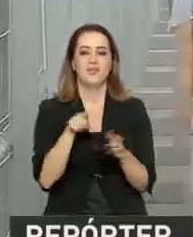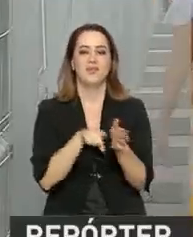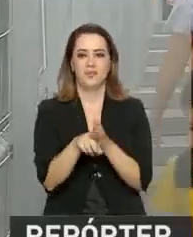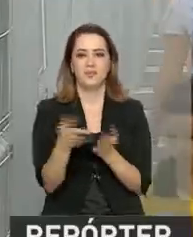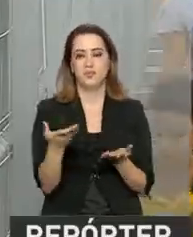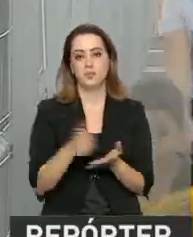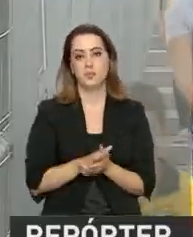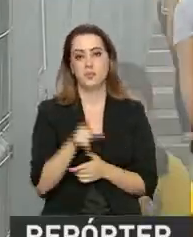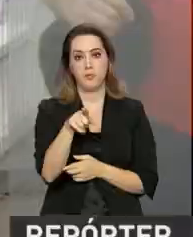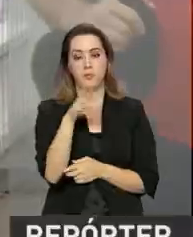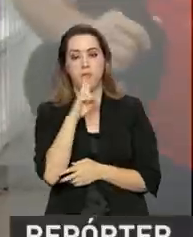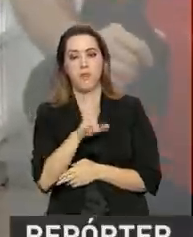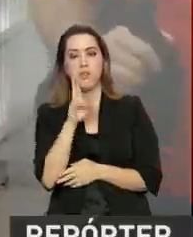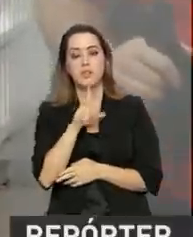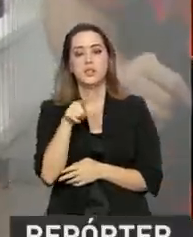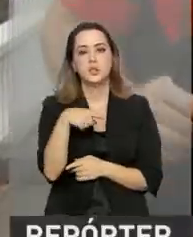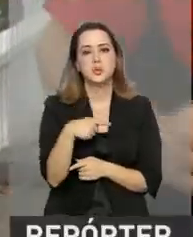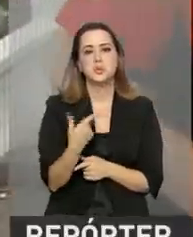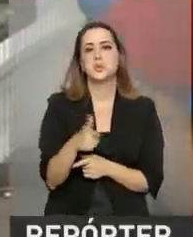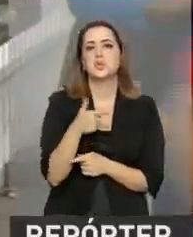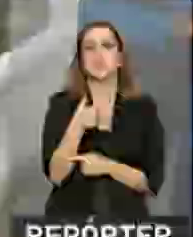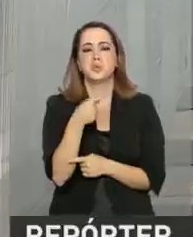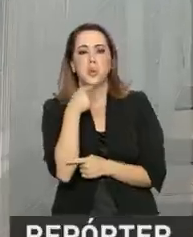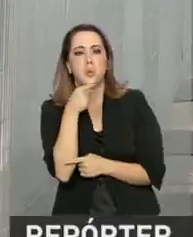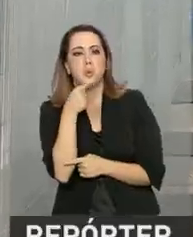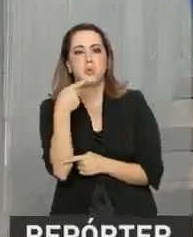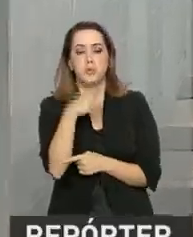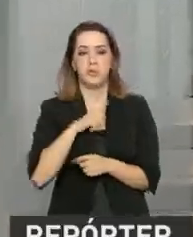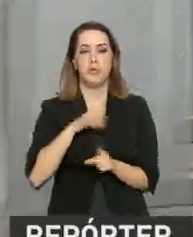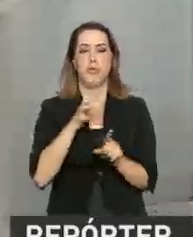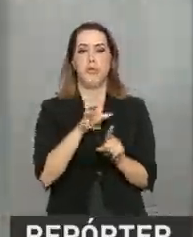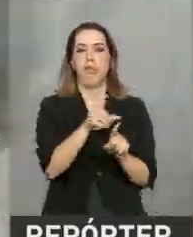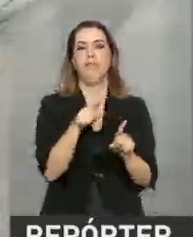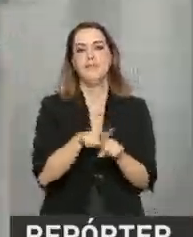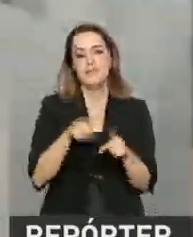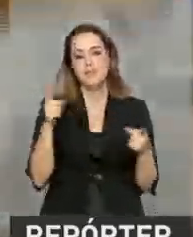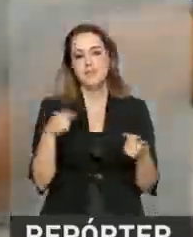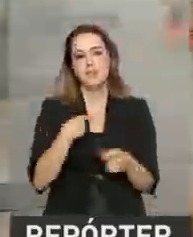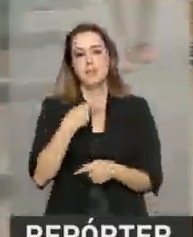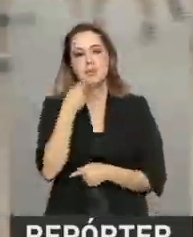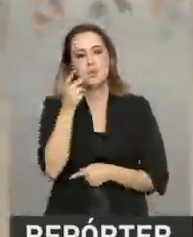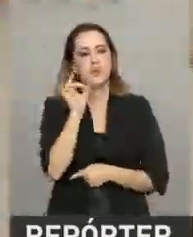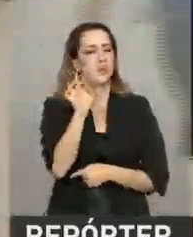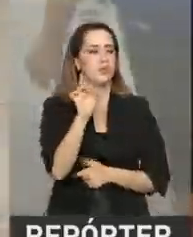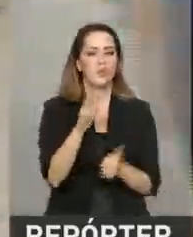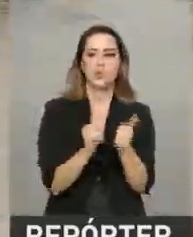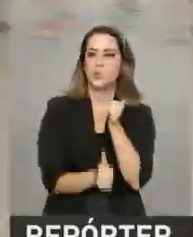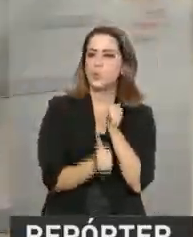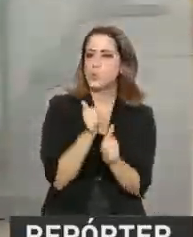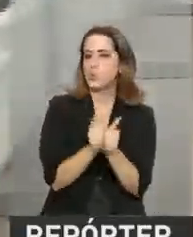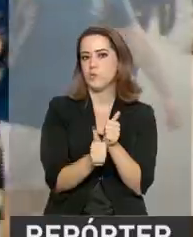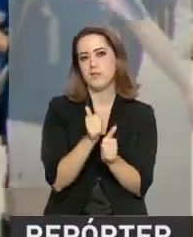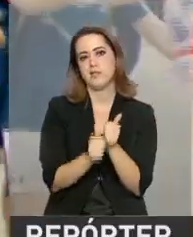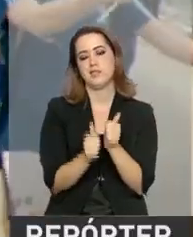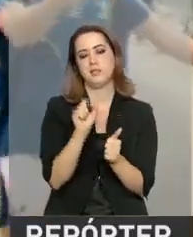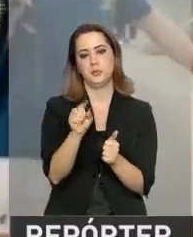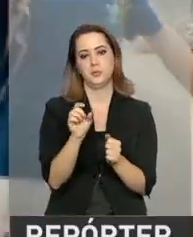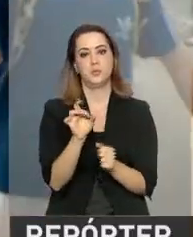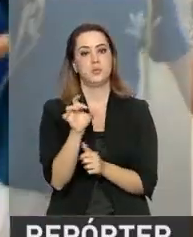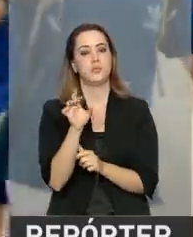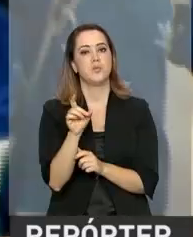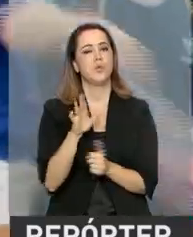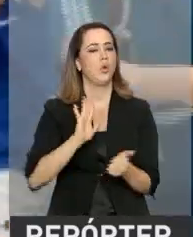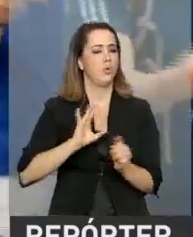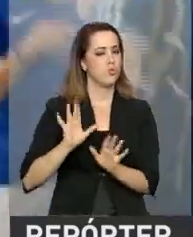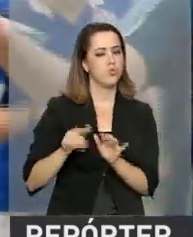esporte, a verdade é que ninguém nega a rivalidade, mas todo mundo garante que ela não sai dos campos e das quadras. Só a rivalidade fica